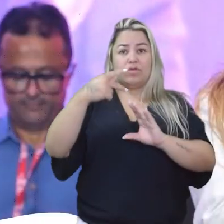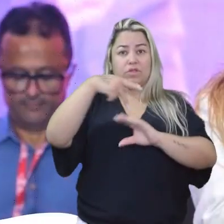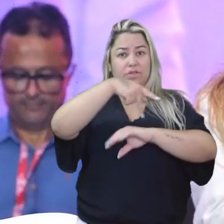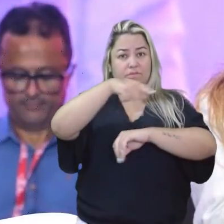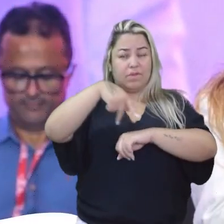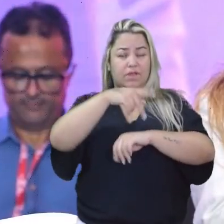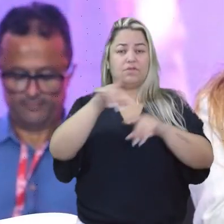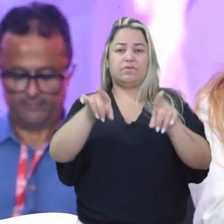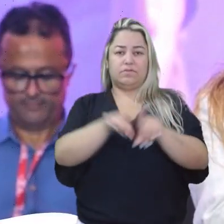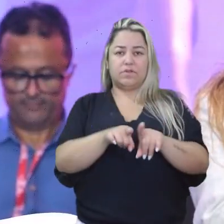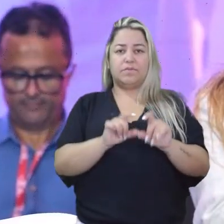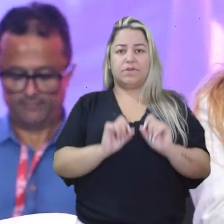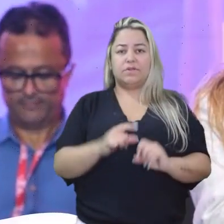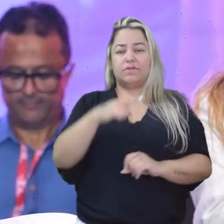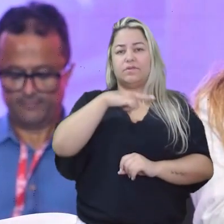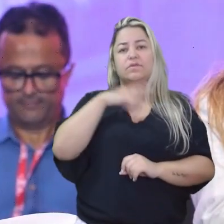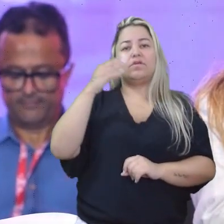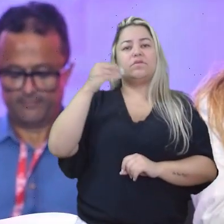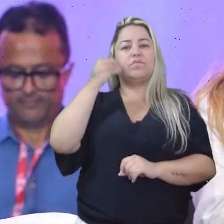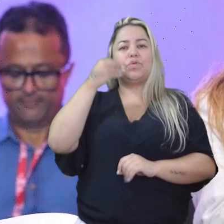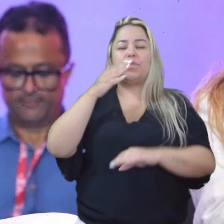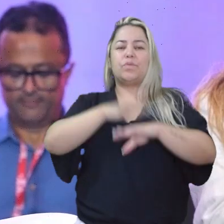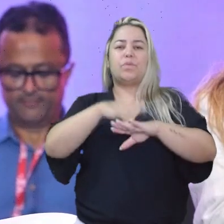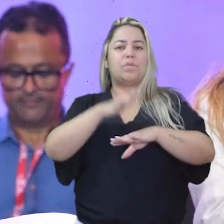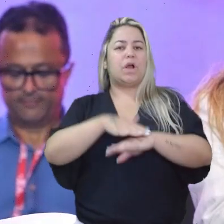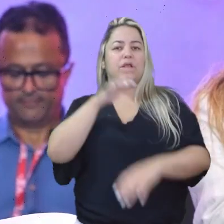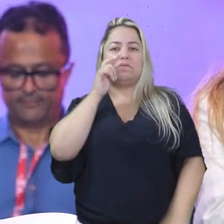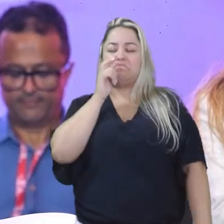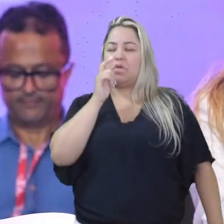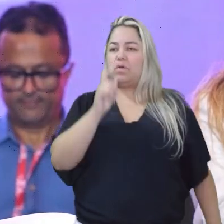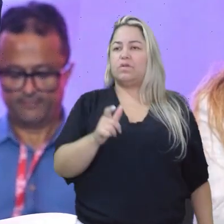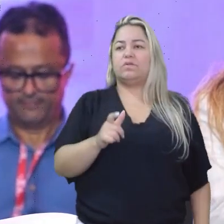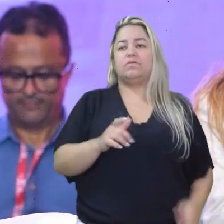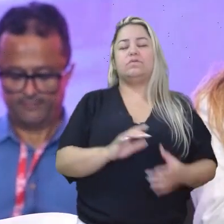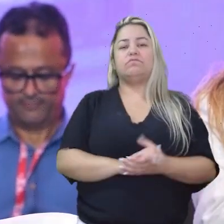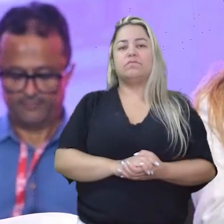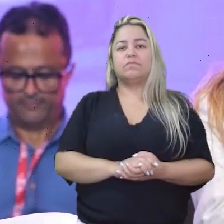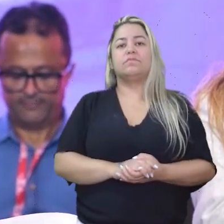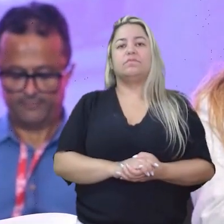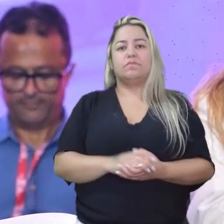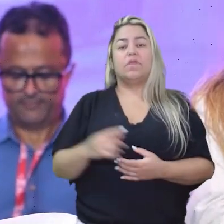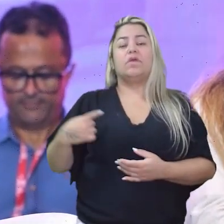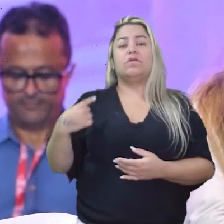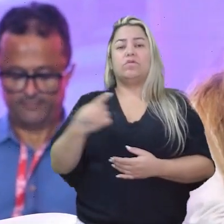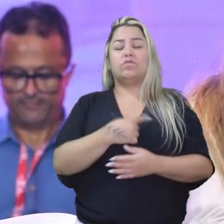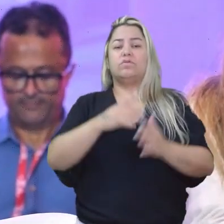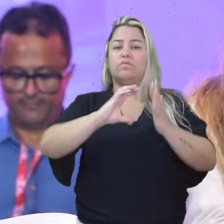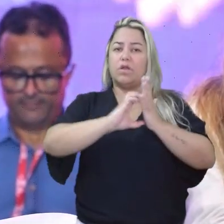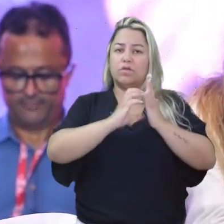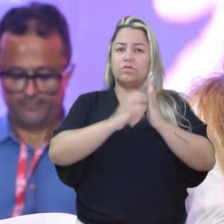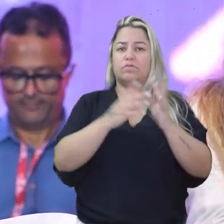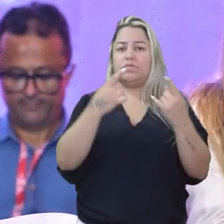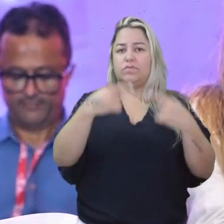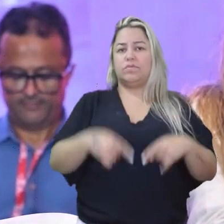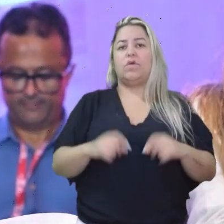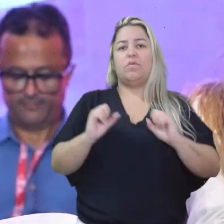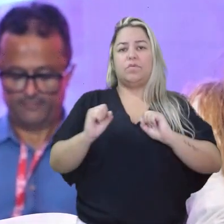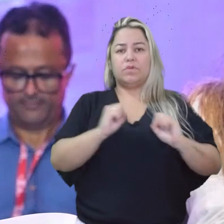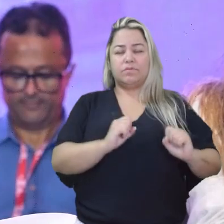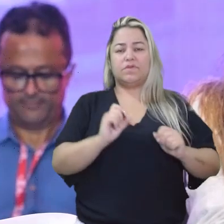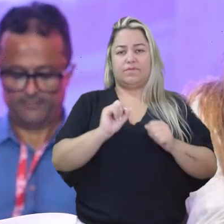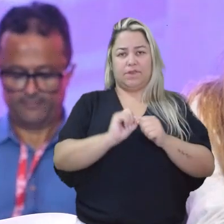Talvez tenha sido a experiência mais interessante que nós, enquanto partido político, pudemos